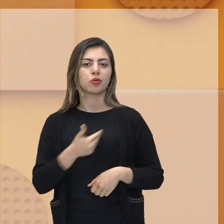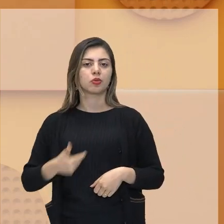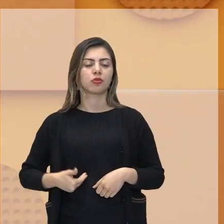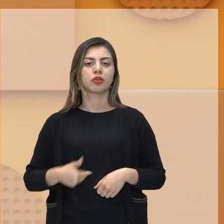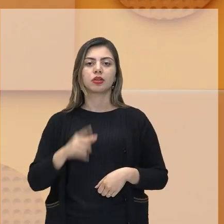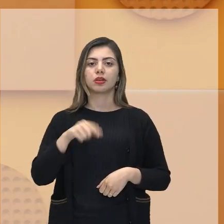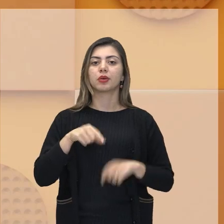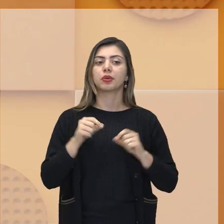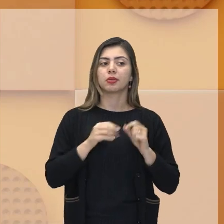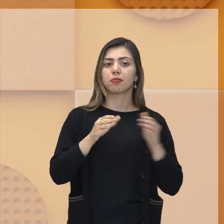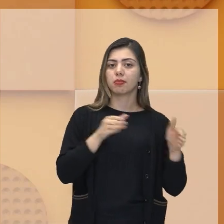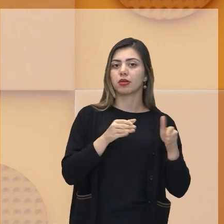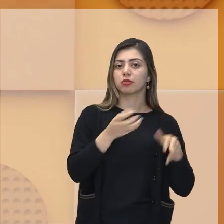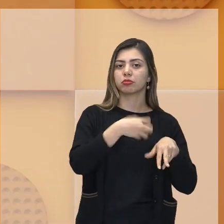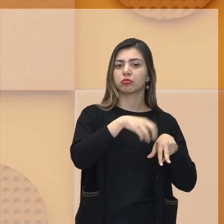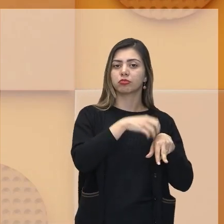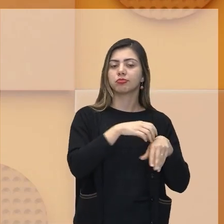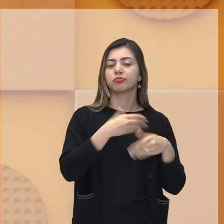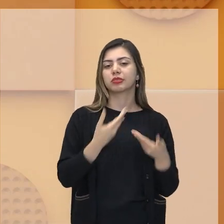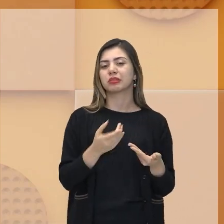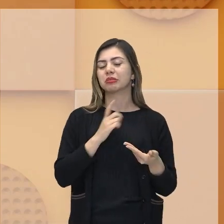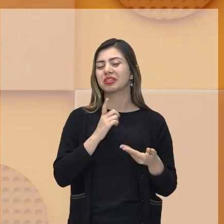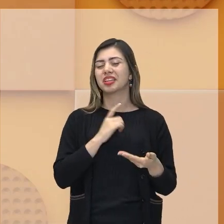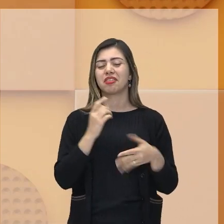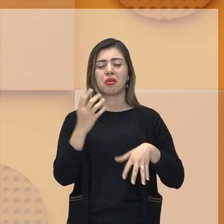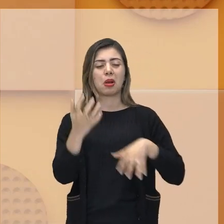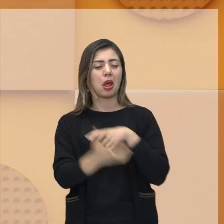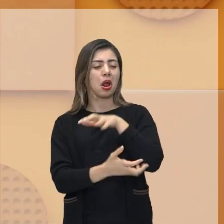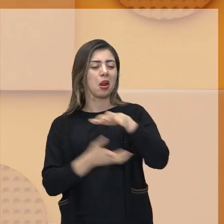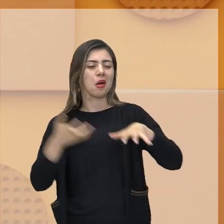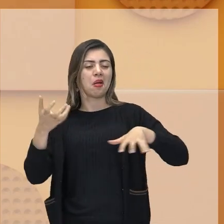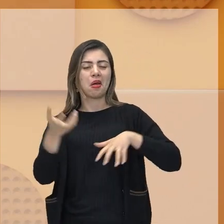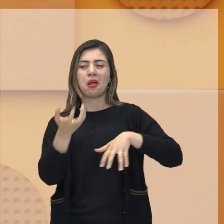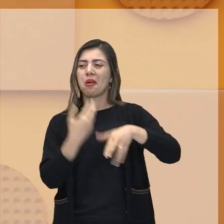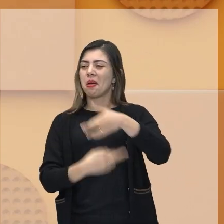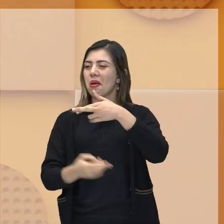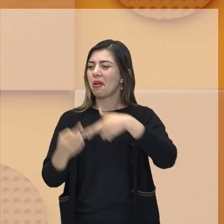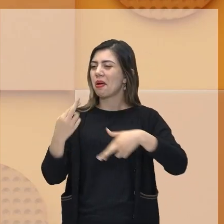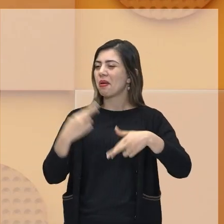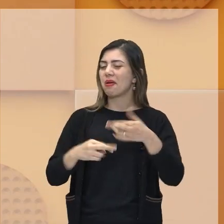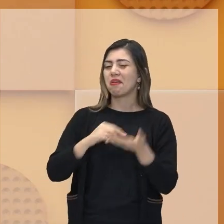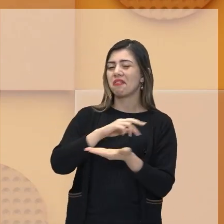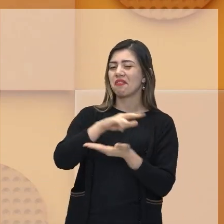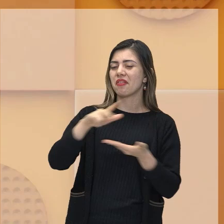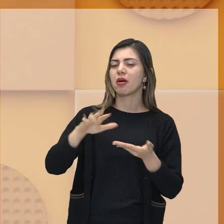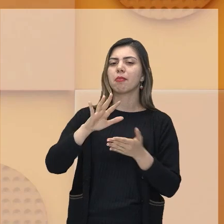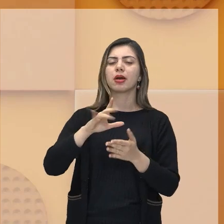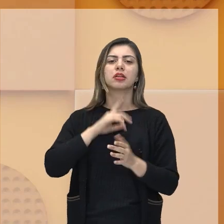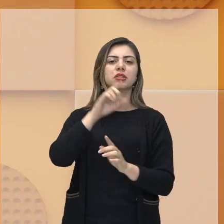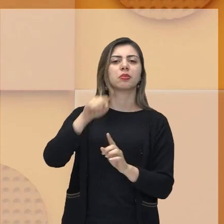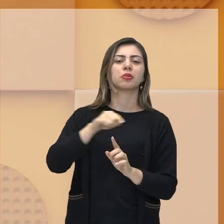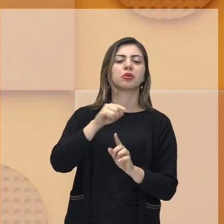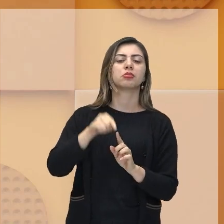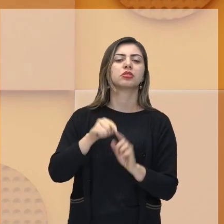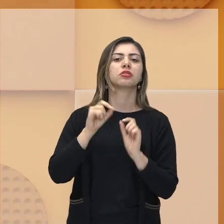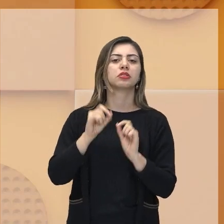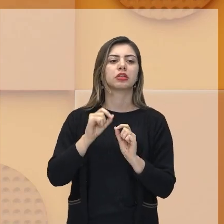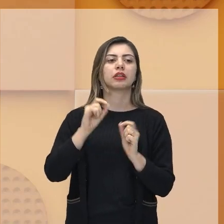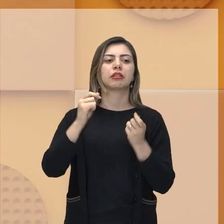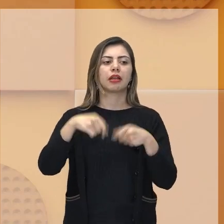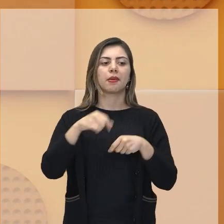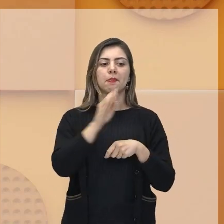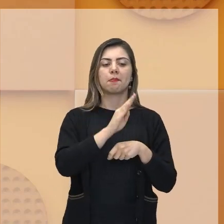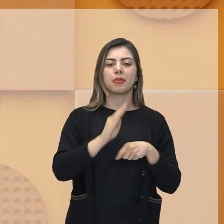Brasil enfrentou inúmeras revoltas, a grande parte delas tinha o cunho separatista.